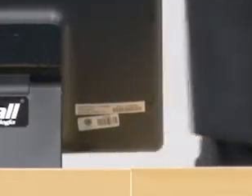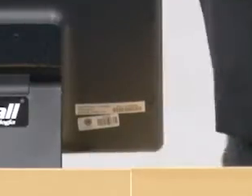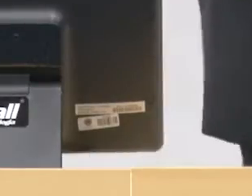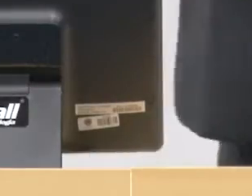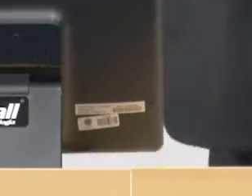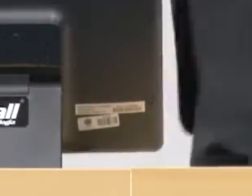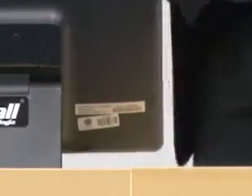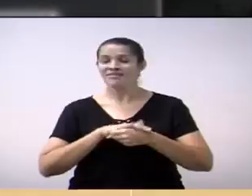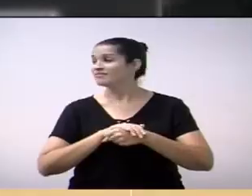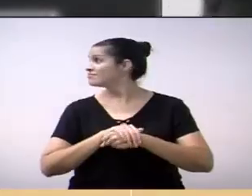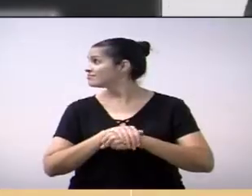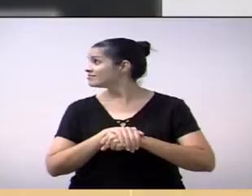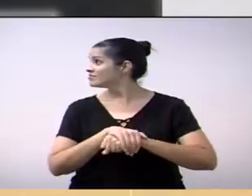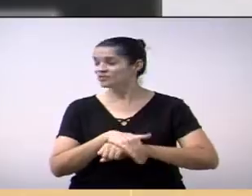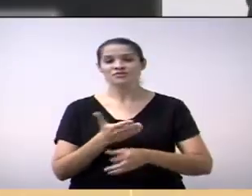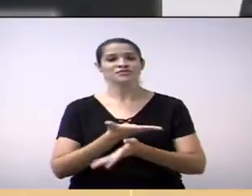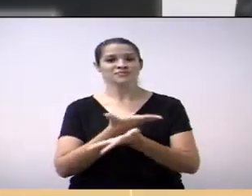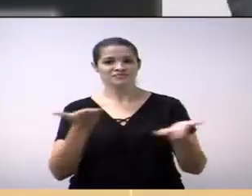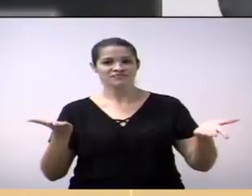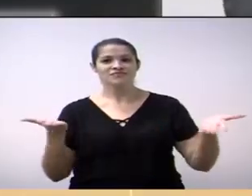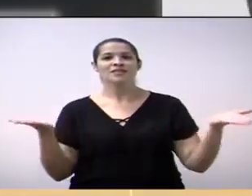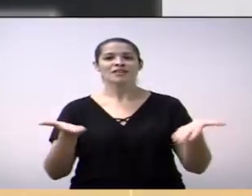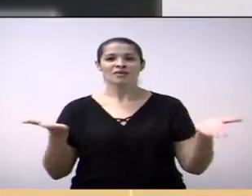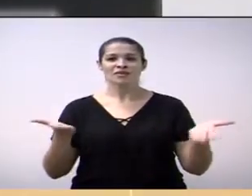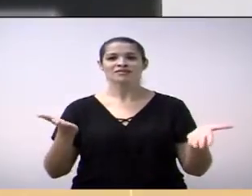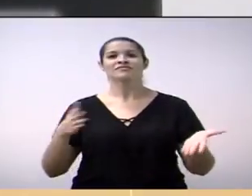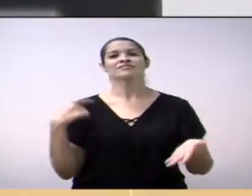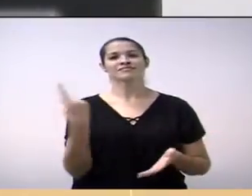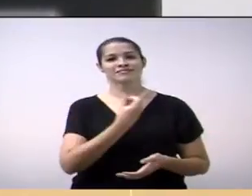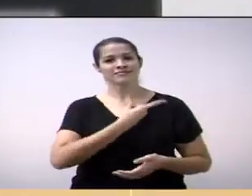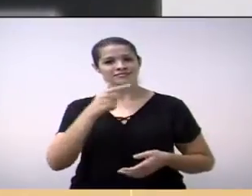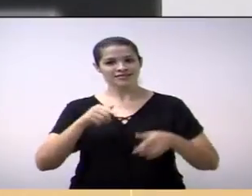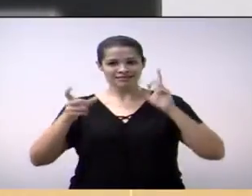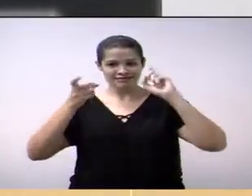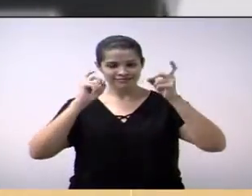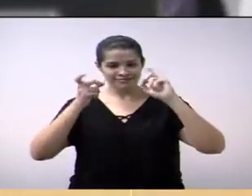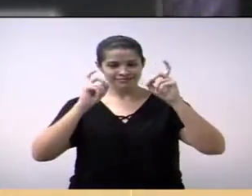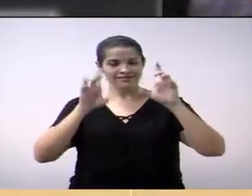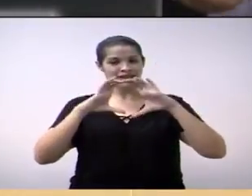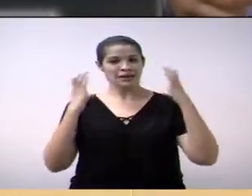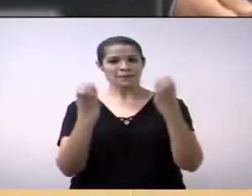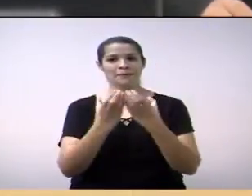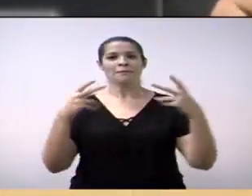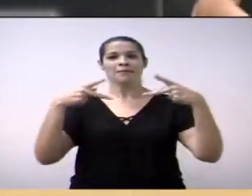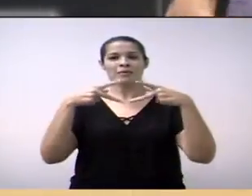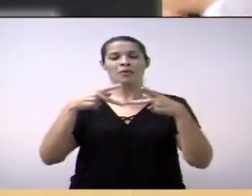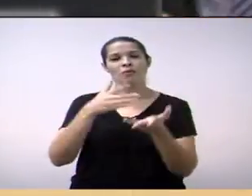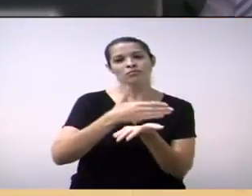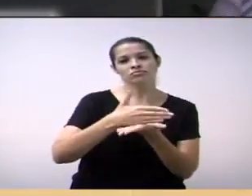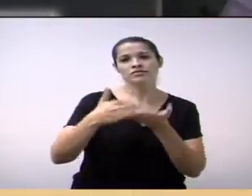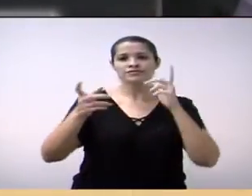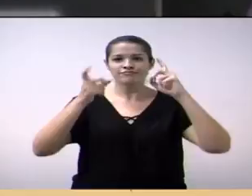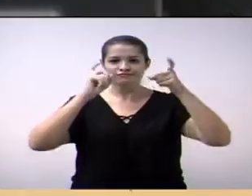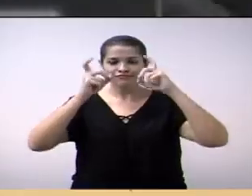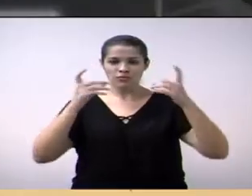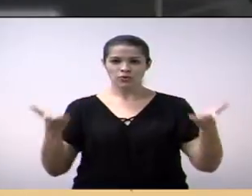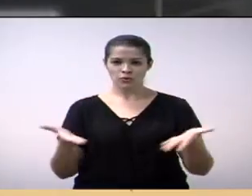invocando as bênçãos e a proteção de Deus, a Câmara Municipal de Paulínia dá início aos trabalhos desta